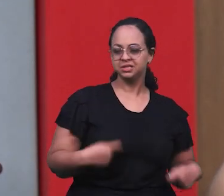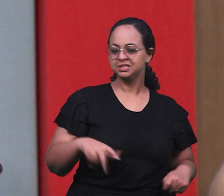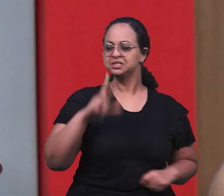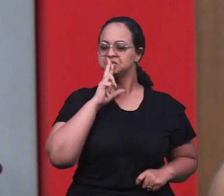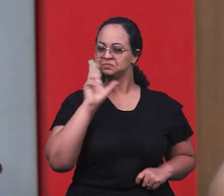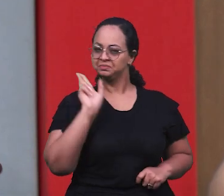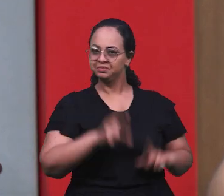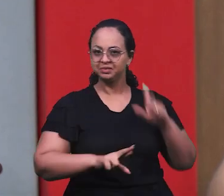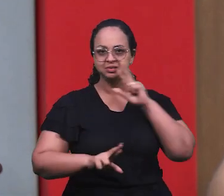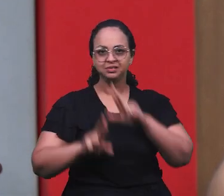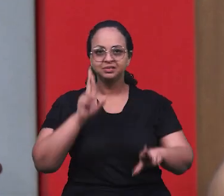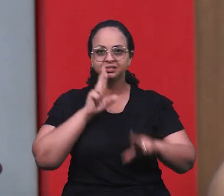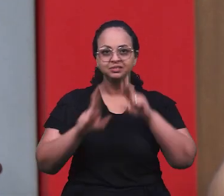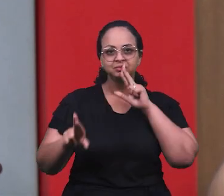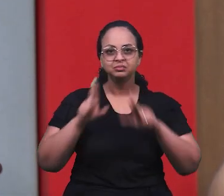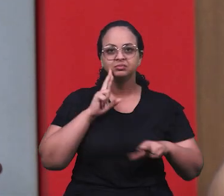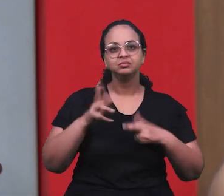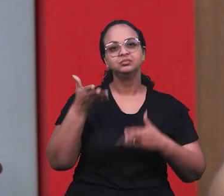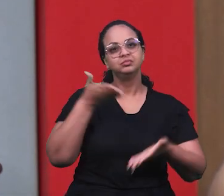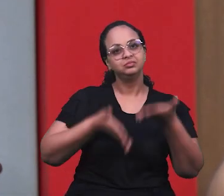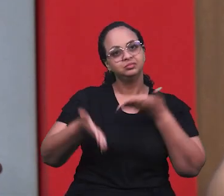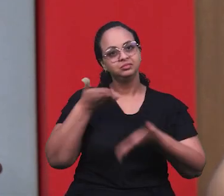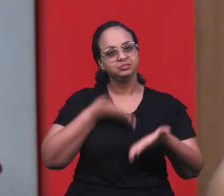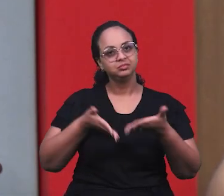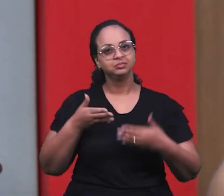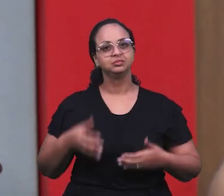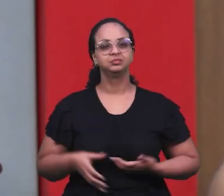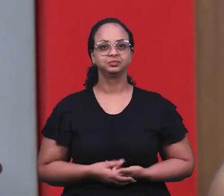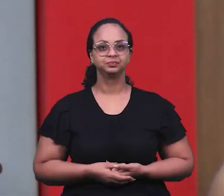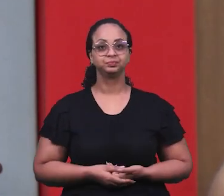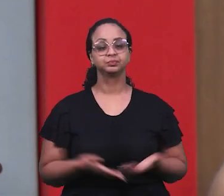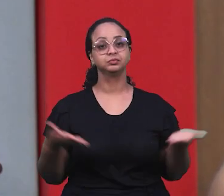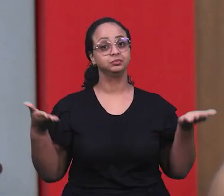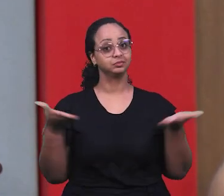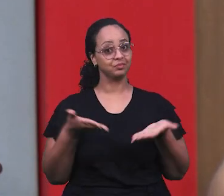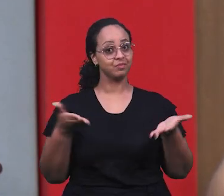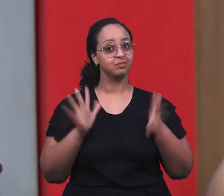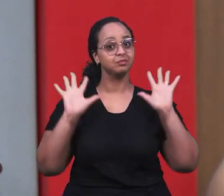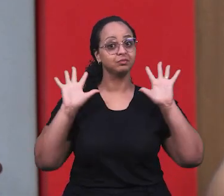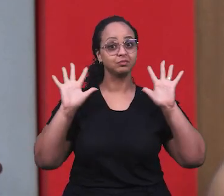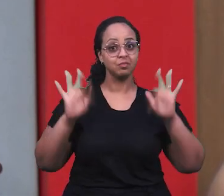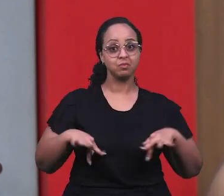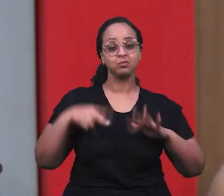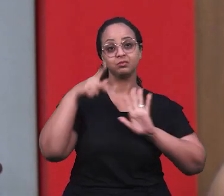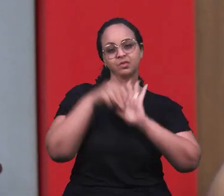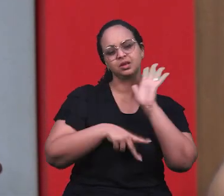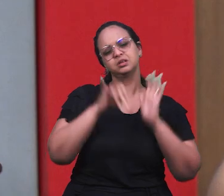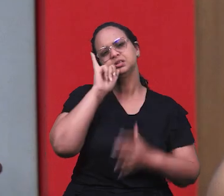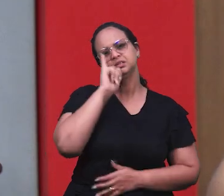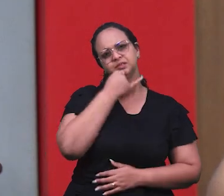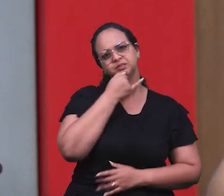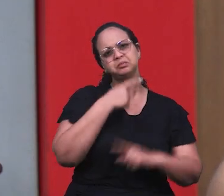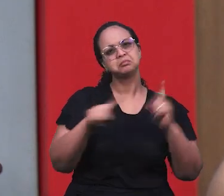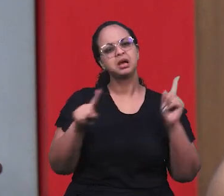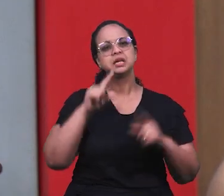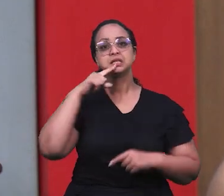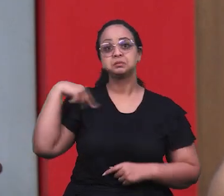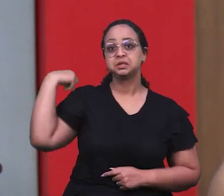que os irmãos forem compartilhando conosco. Hoje nós encerramos o nosso programa, infelizmente, mas semana que vem estaremos